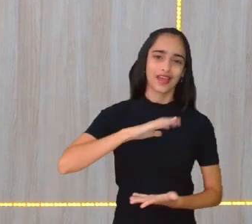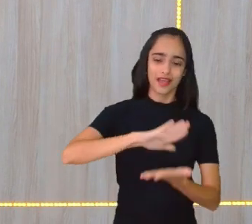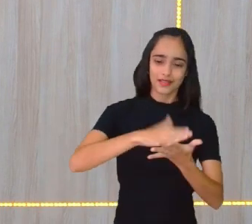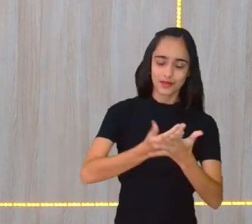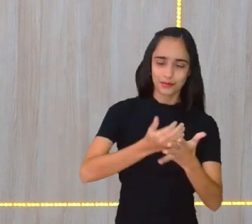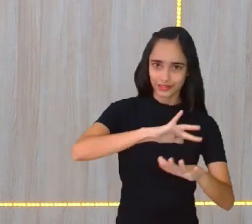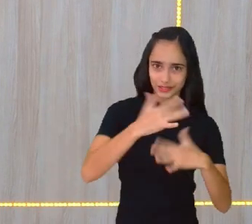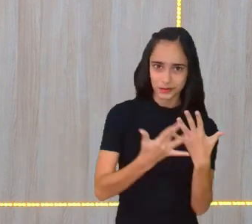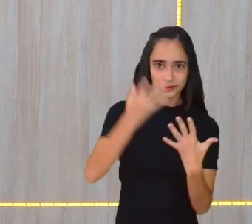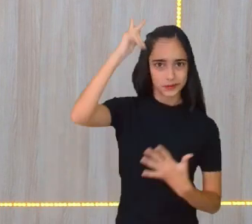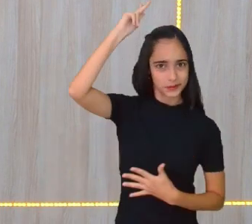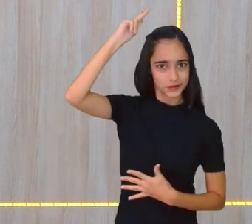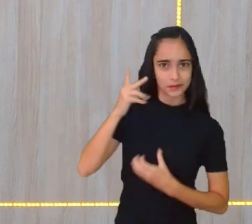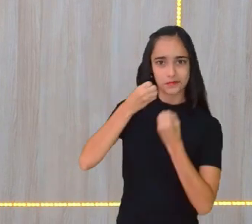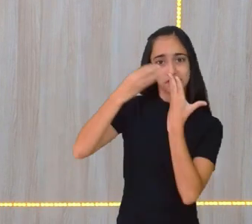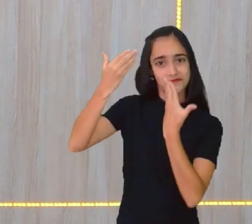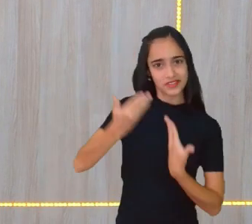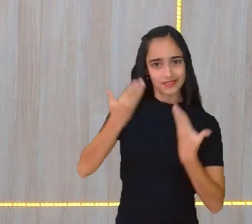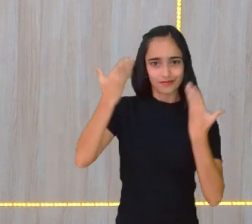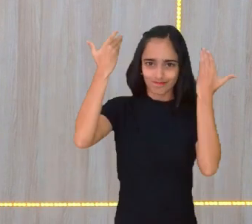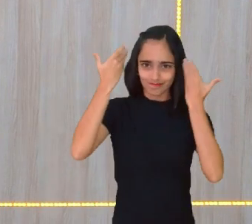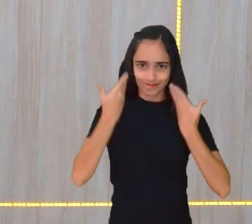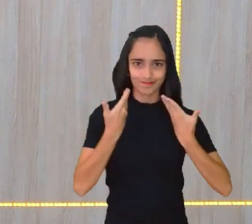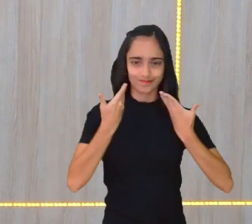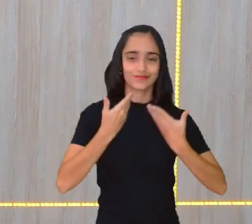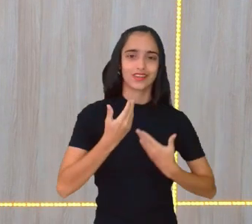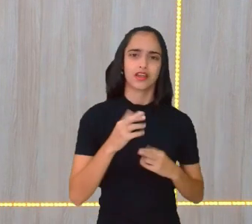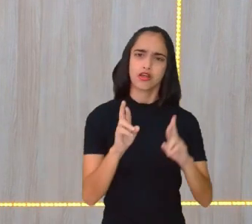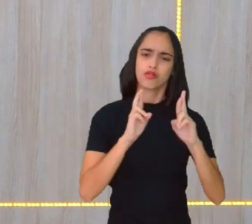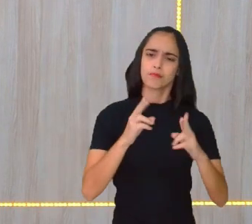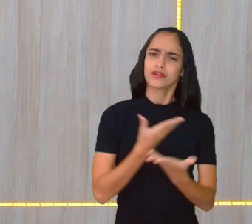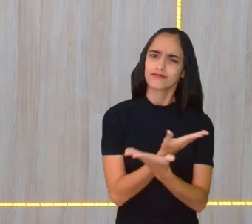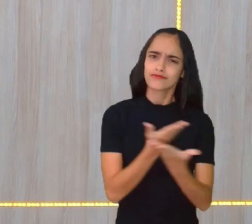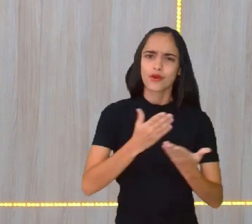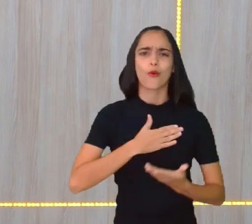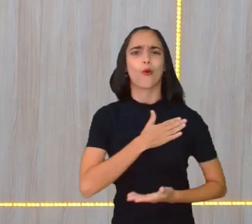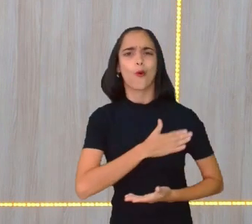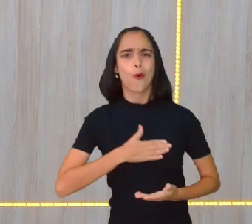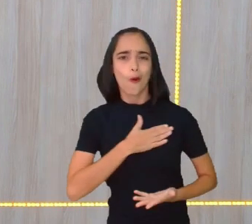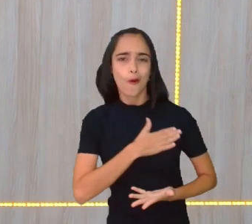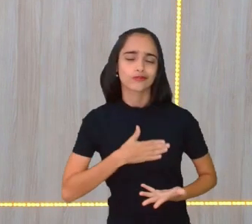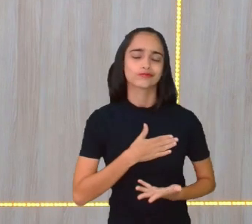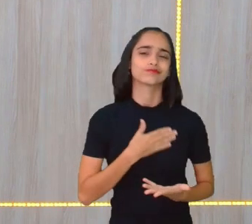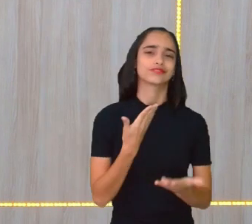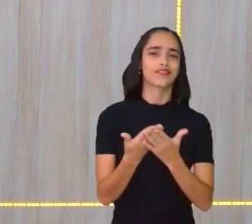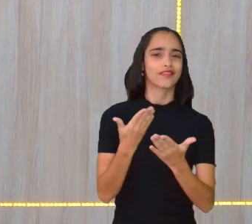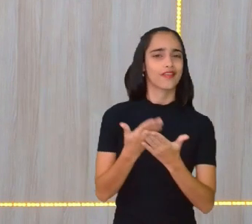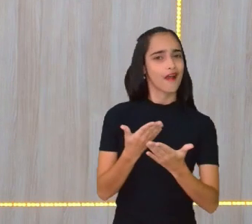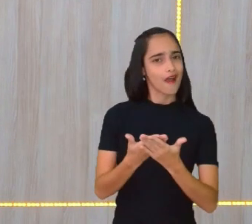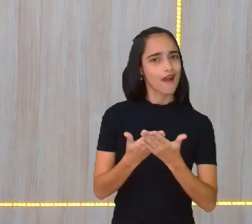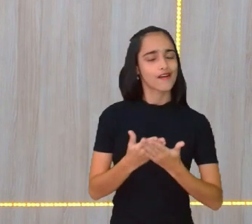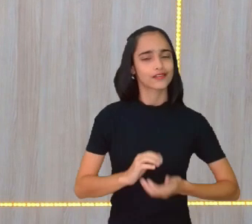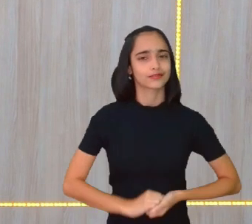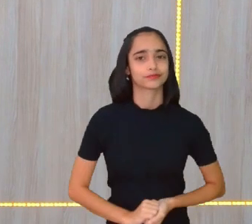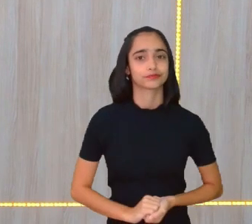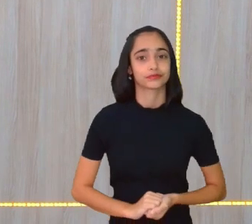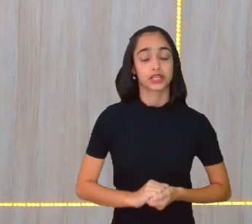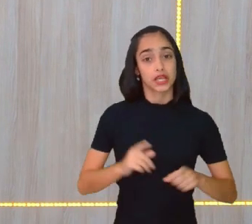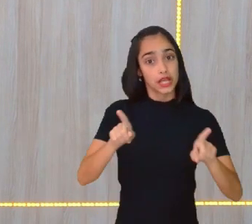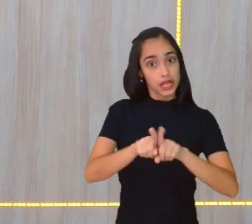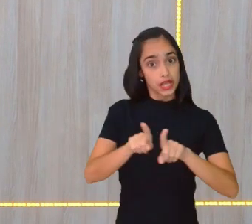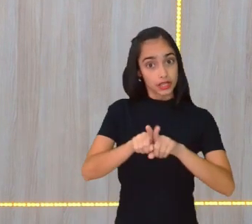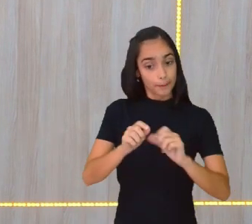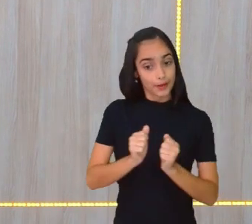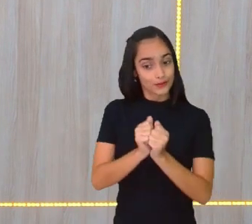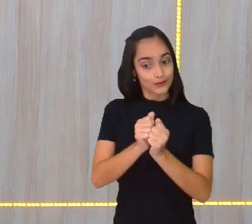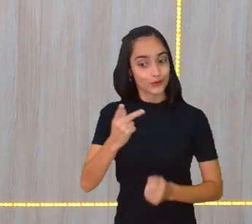de Libras, Karen. Seja muito bem-vinda, Karen. Espero que você goste da aula, se divirta com a gente, tá certo? E me acompanhando também